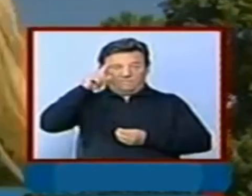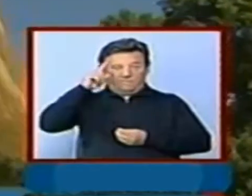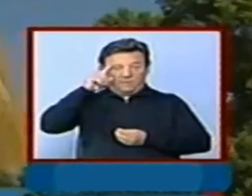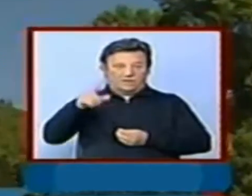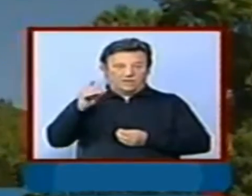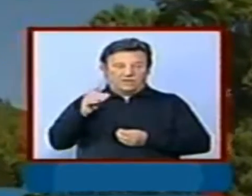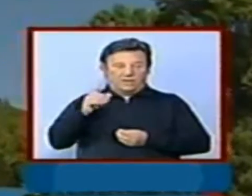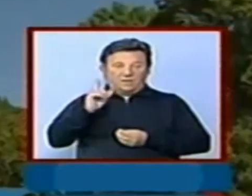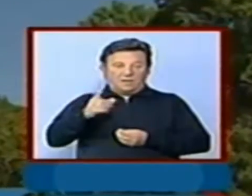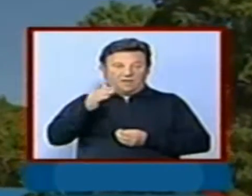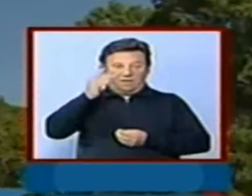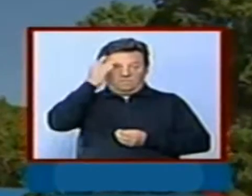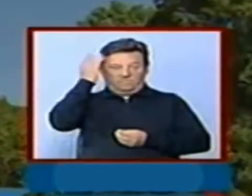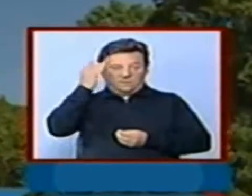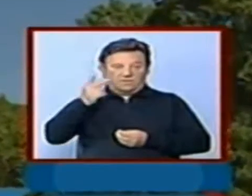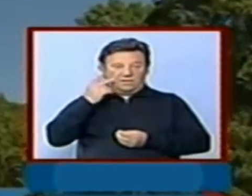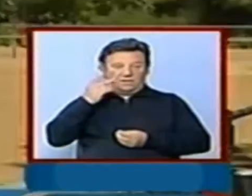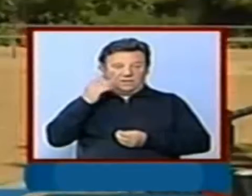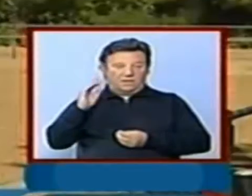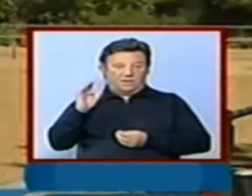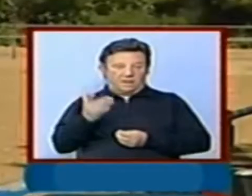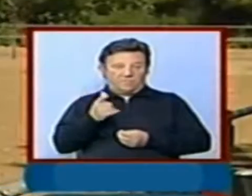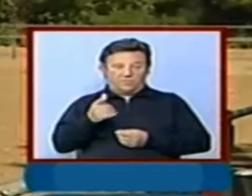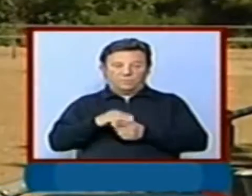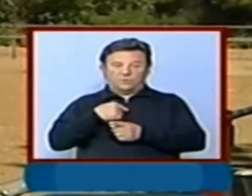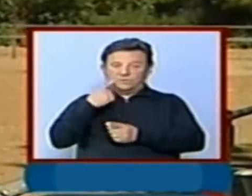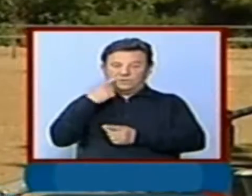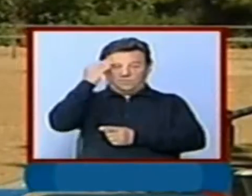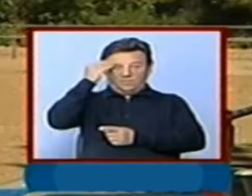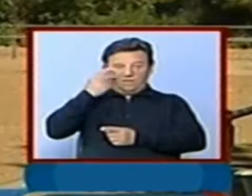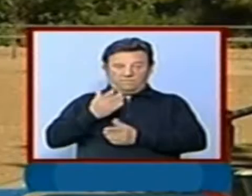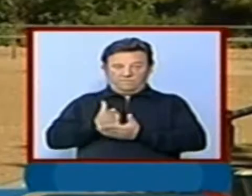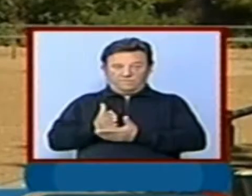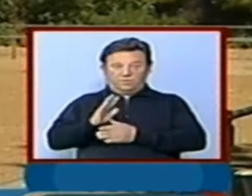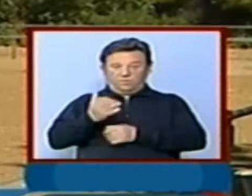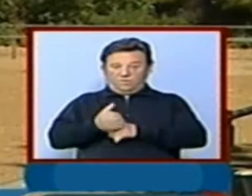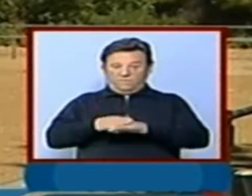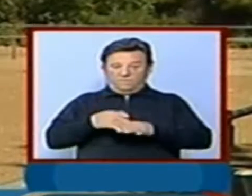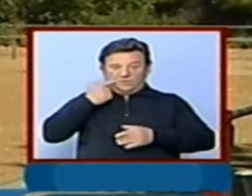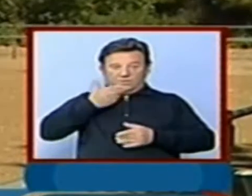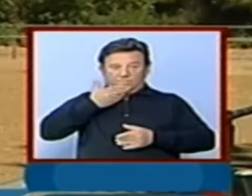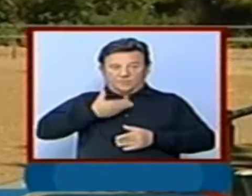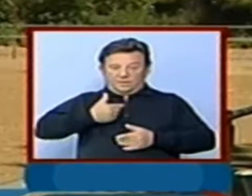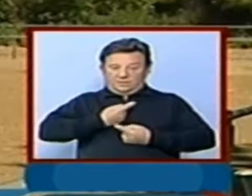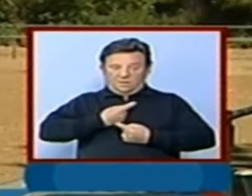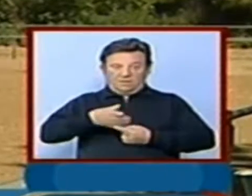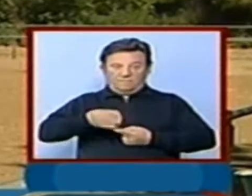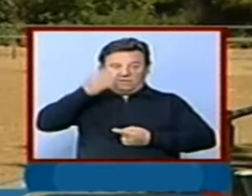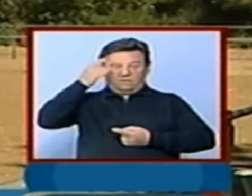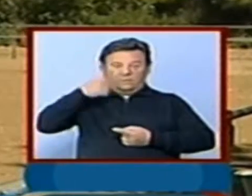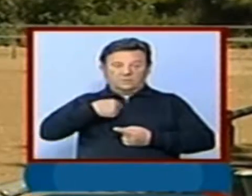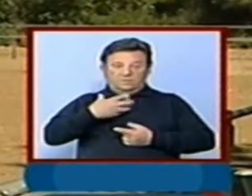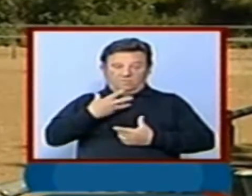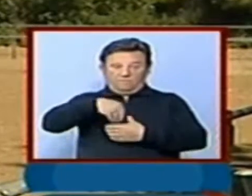é rápido, porque nós estamos a vivenciar e a experienciar. E quando nós fazemos e experienciamos, mais facilmente, e